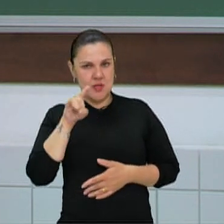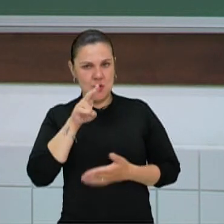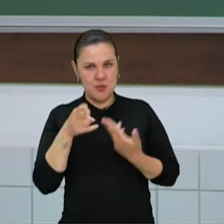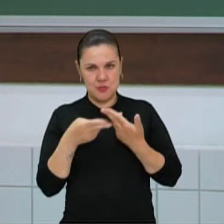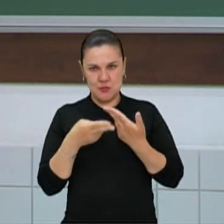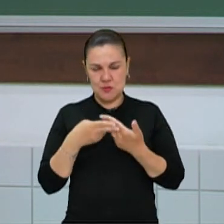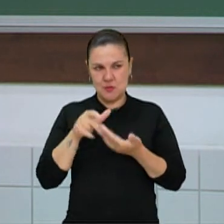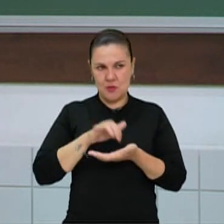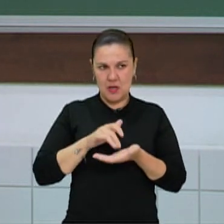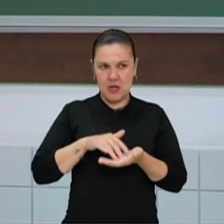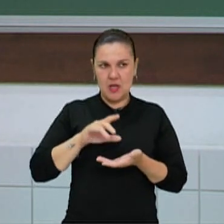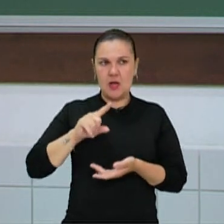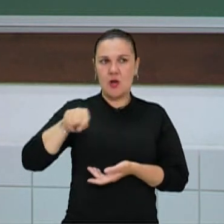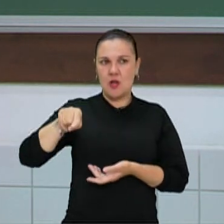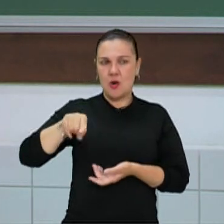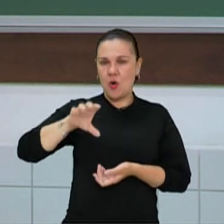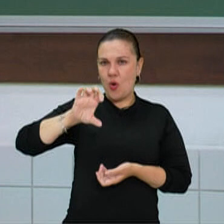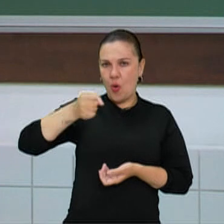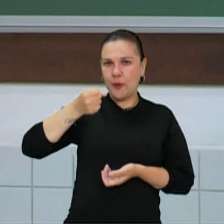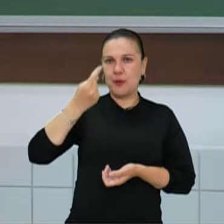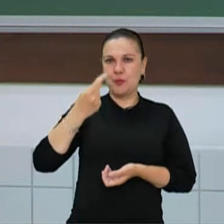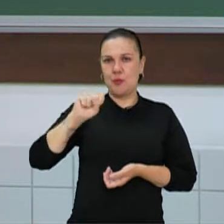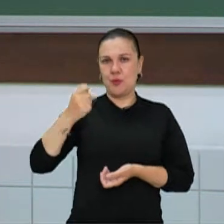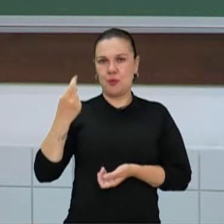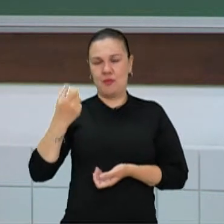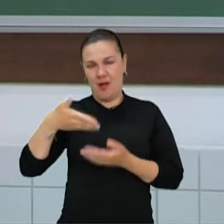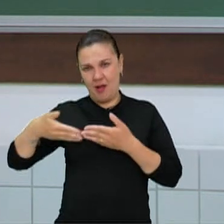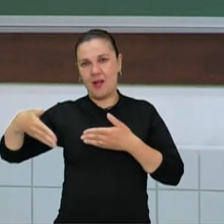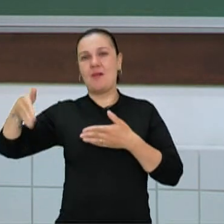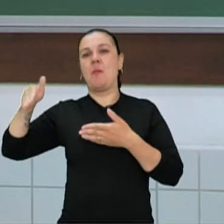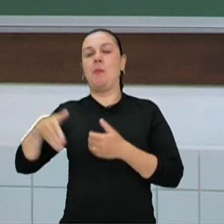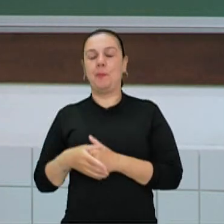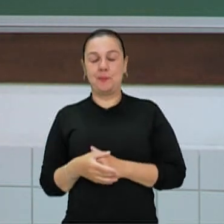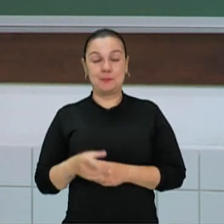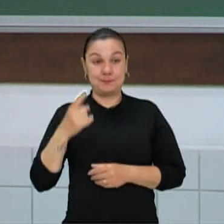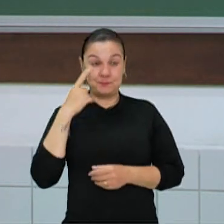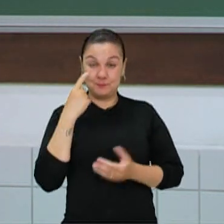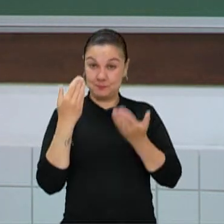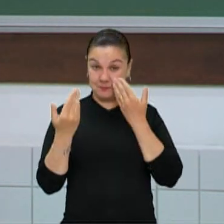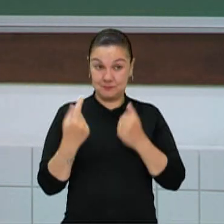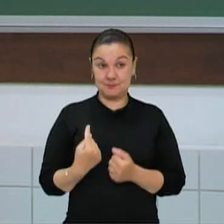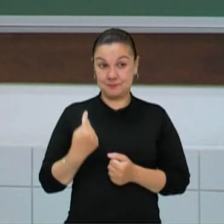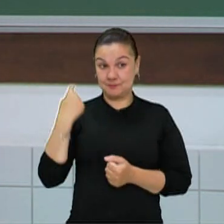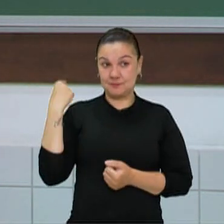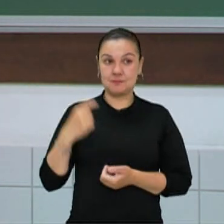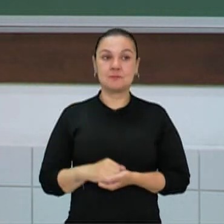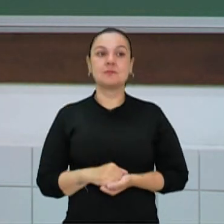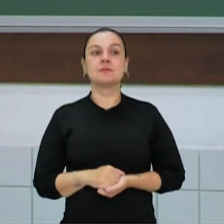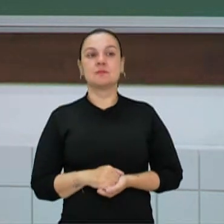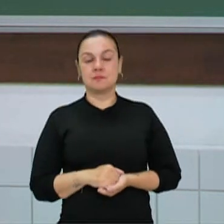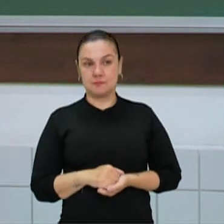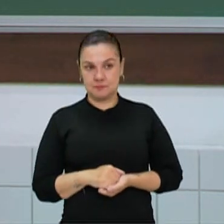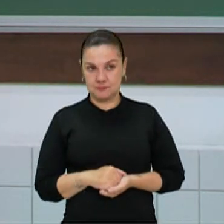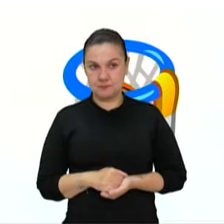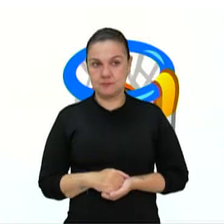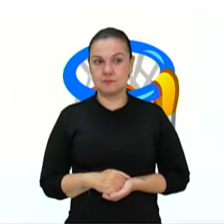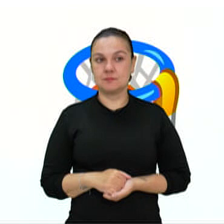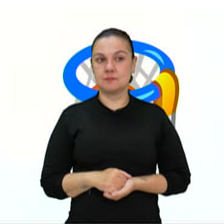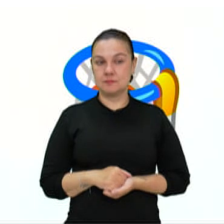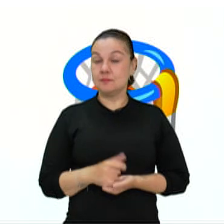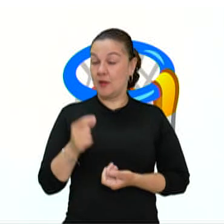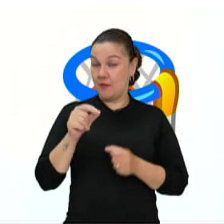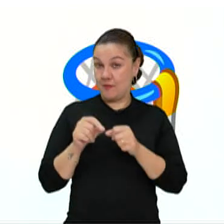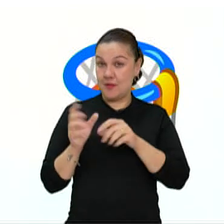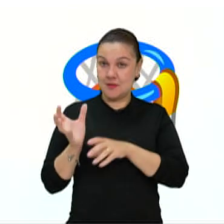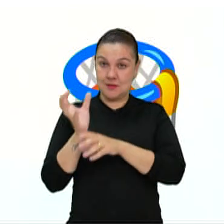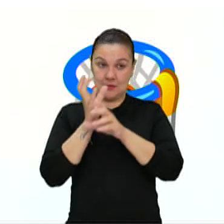viu que depois do 8, 1 ali, isso vai embora. Vamos conferir aqui no slide? Então, fazendo a